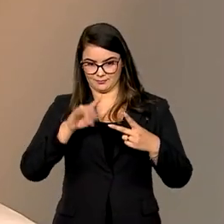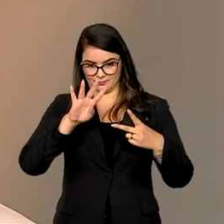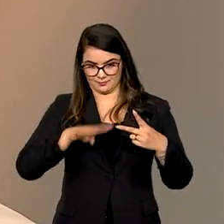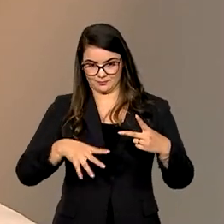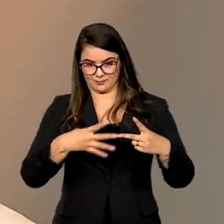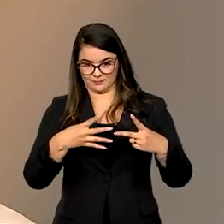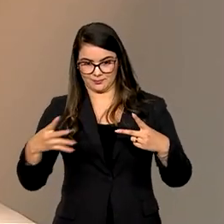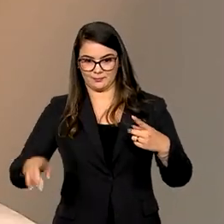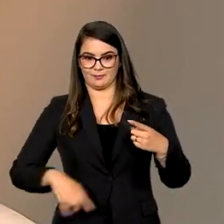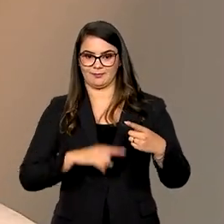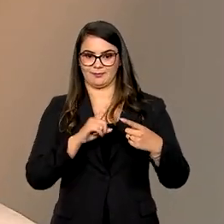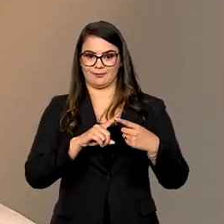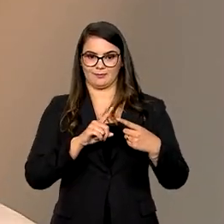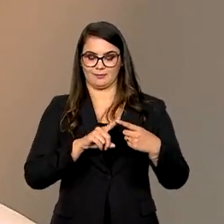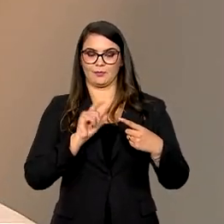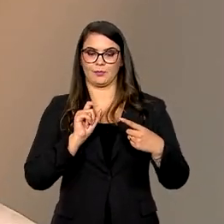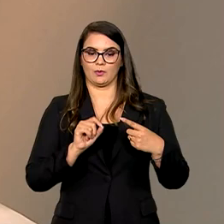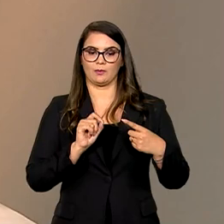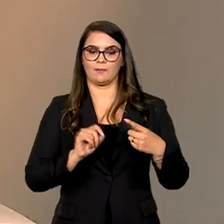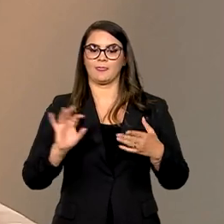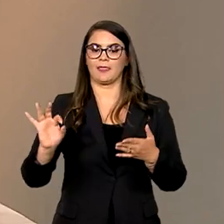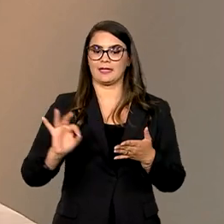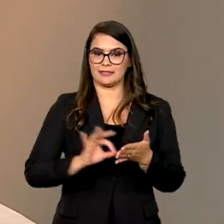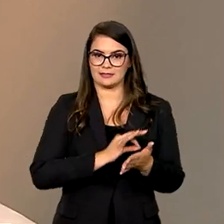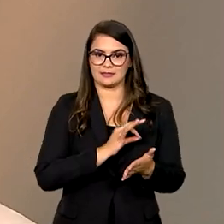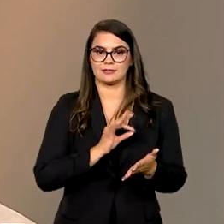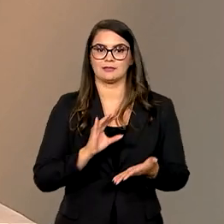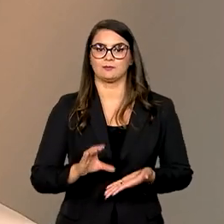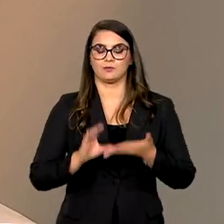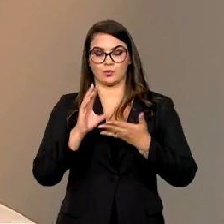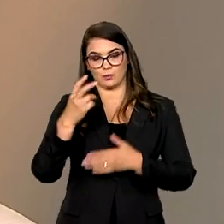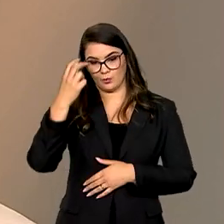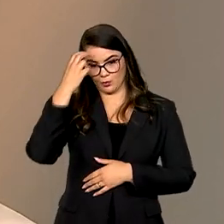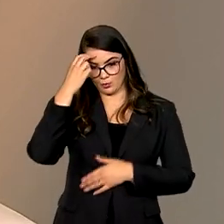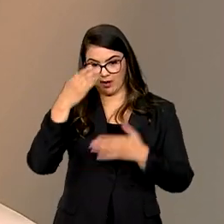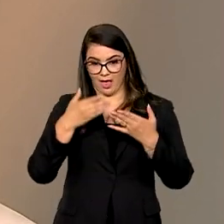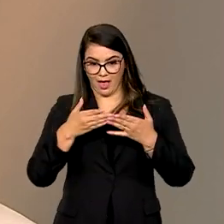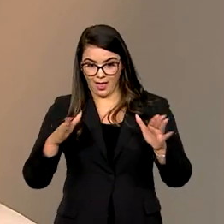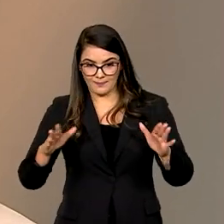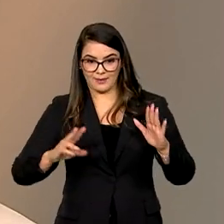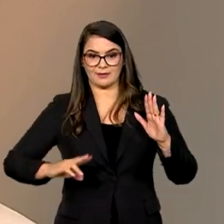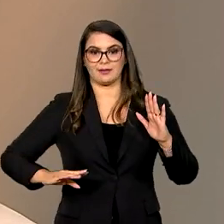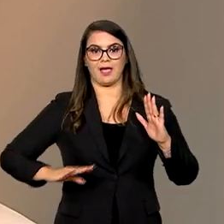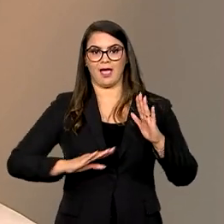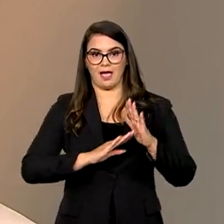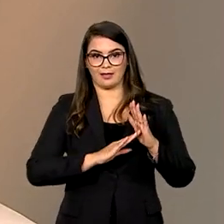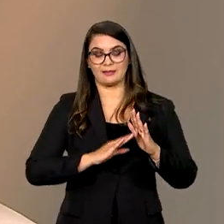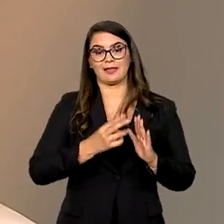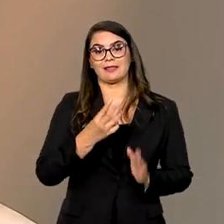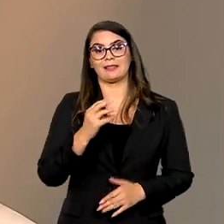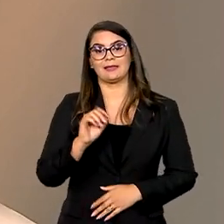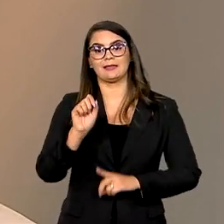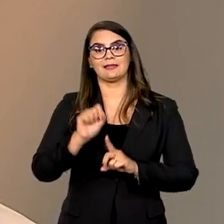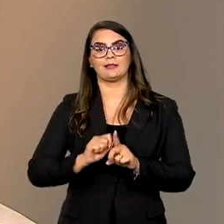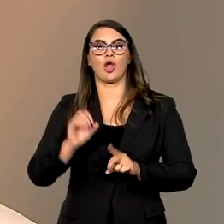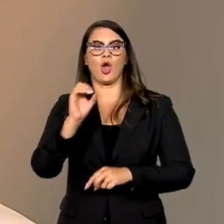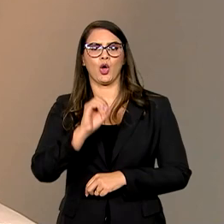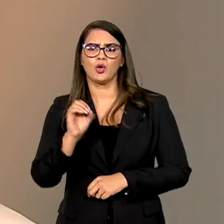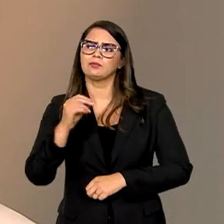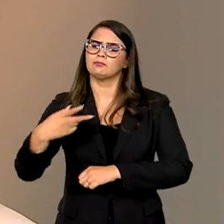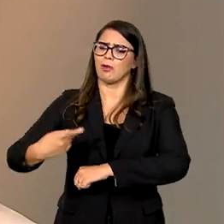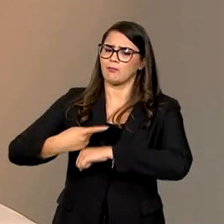2 cronogramas. Primeiro é que as inscrições para os comitês de cultura, elas estão abertas até o dia 30 de outubro. Então, nos